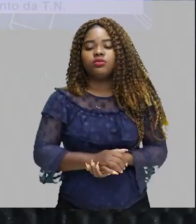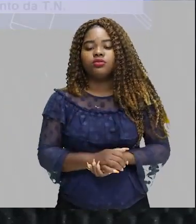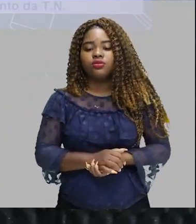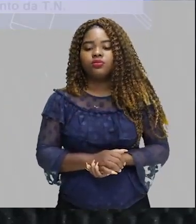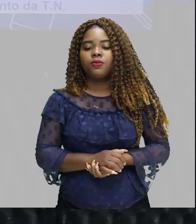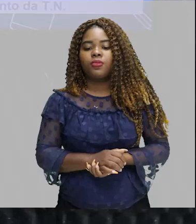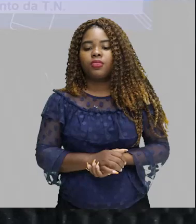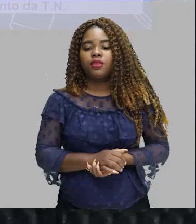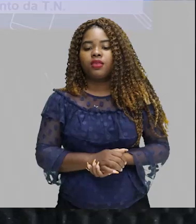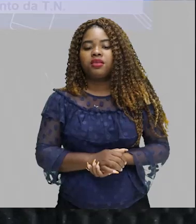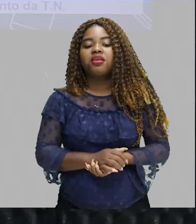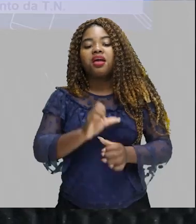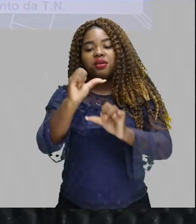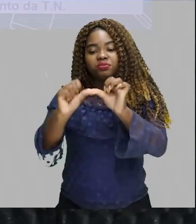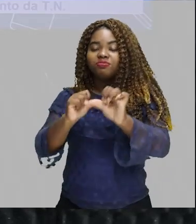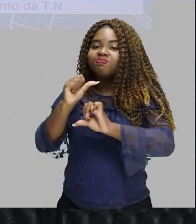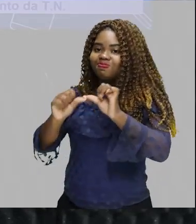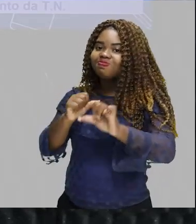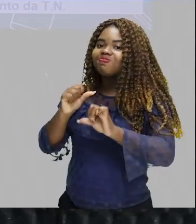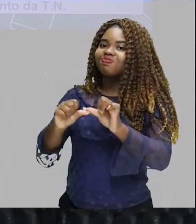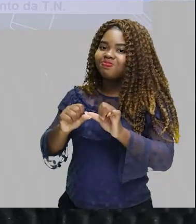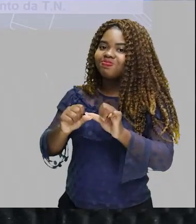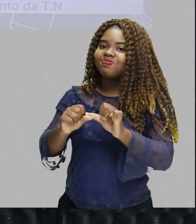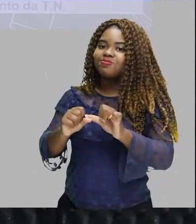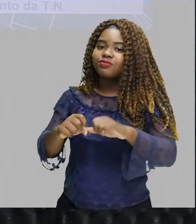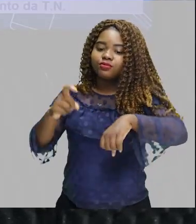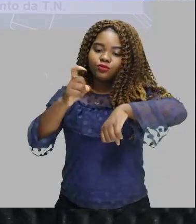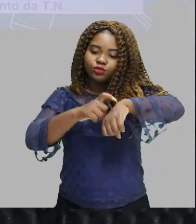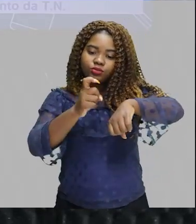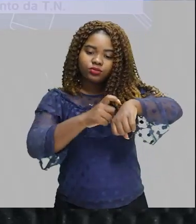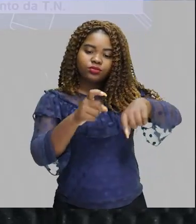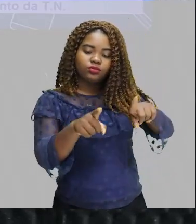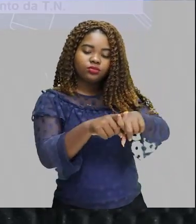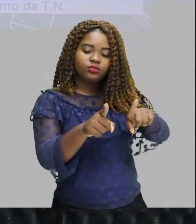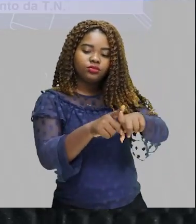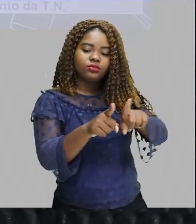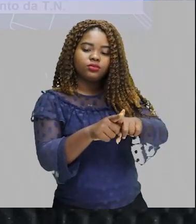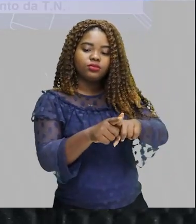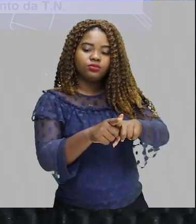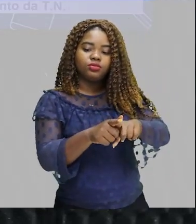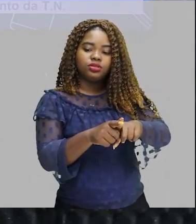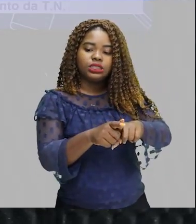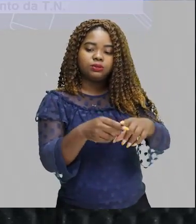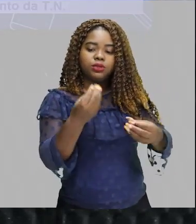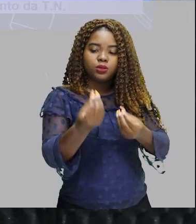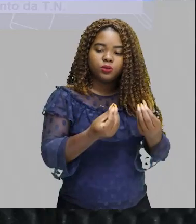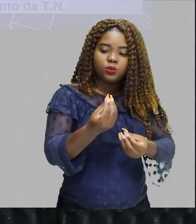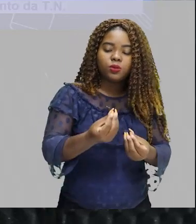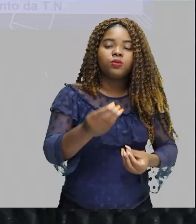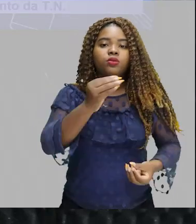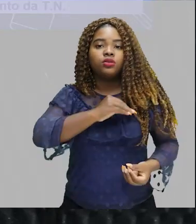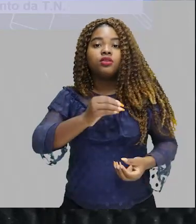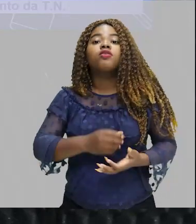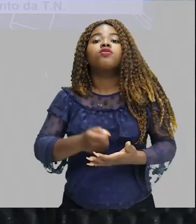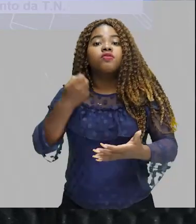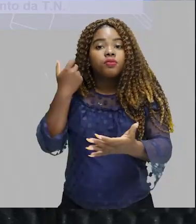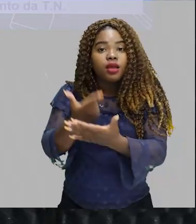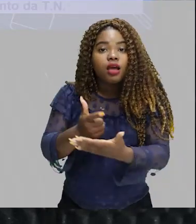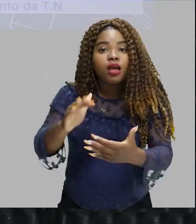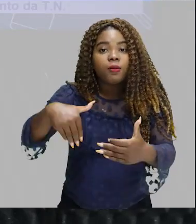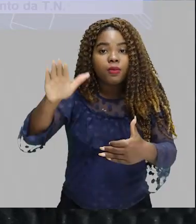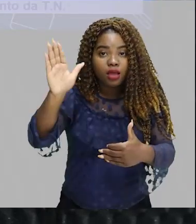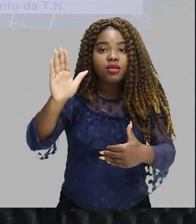reforma previdenciária. Nós vamos ter que aumentar o tempo e o valor das contribuições, tá? Ou seja, tu vai pagar mais na